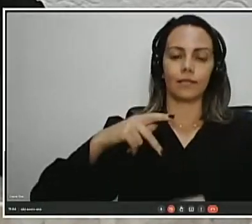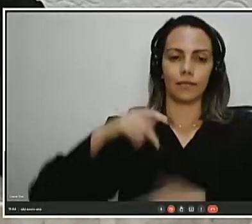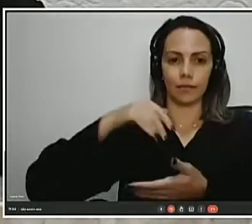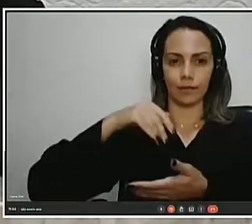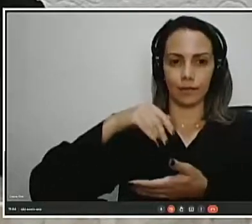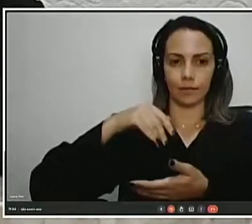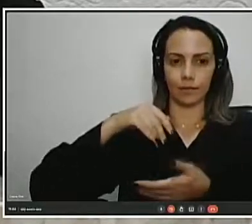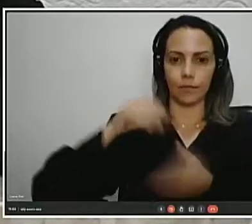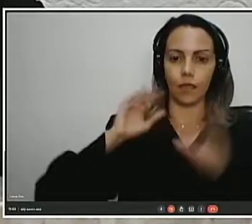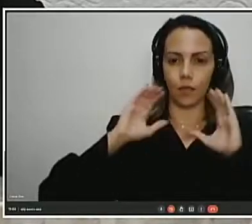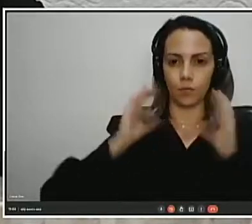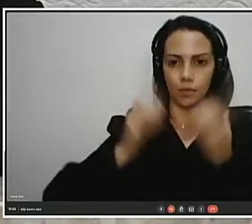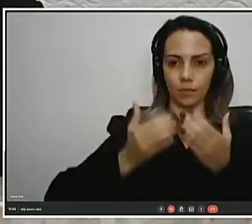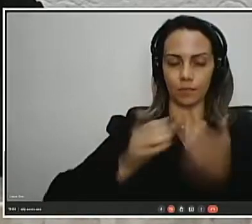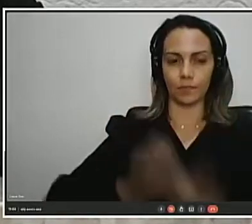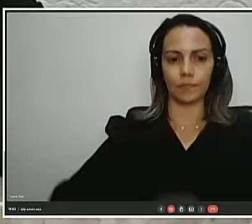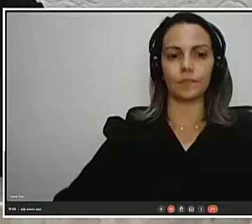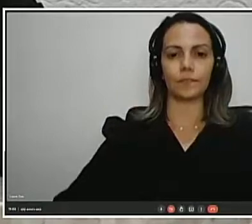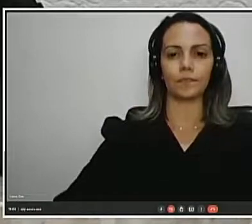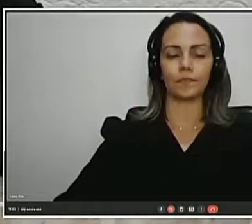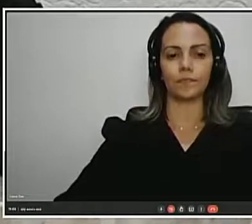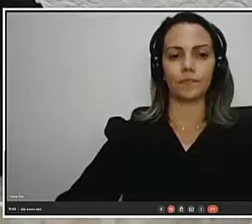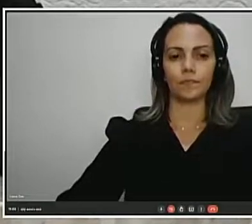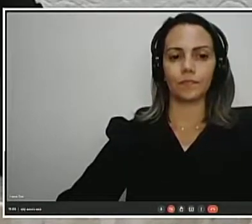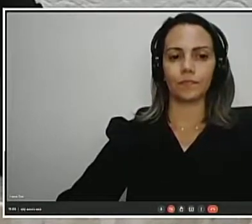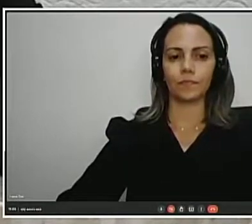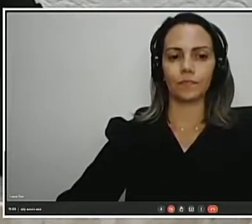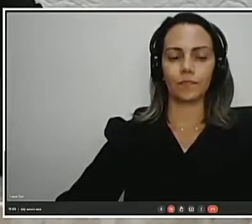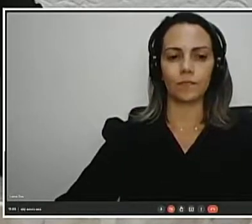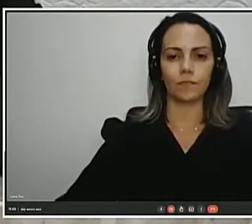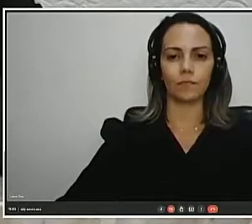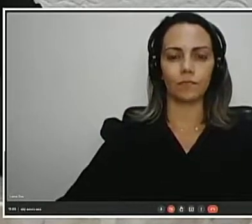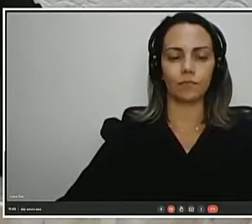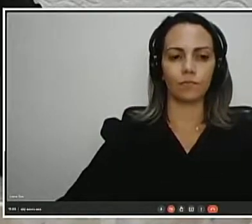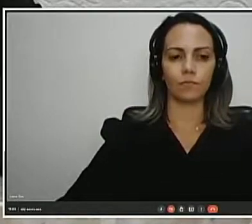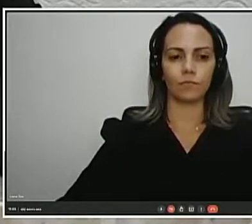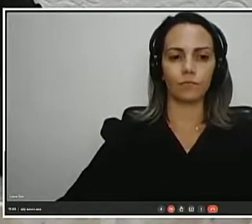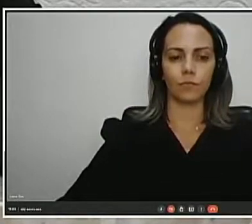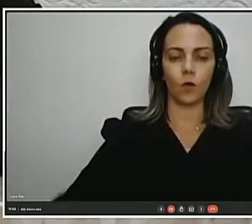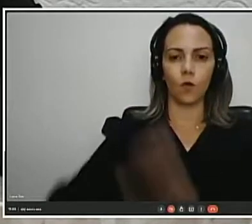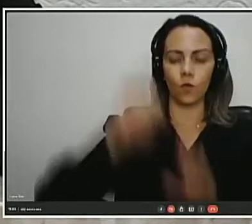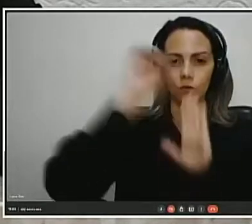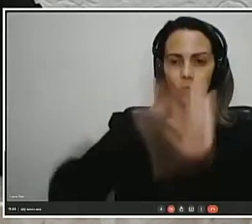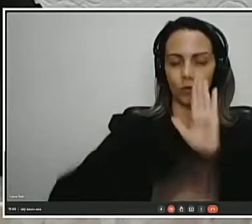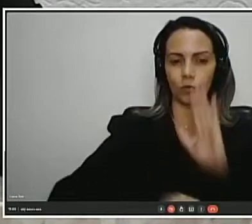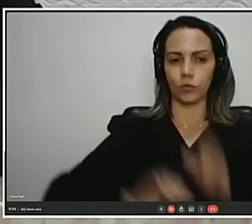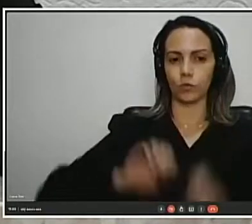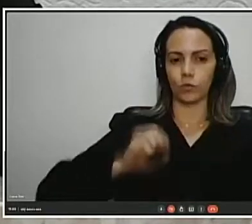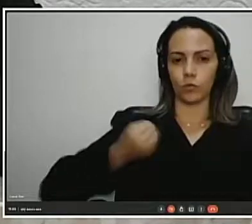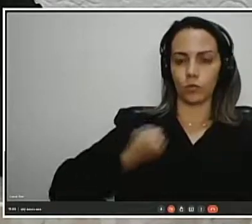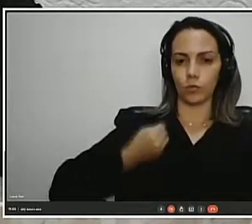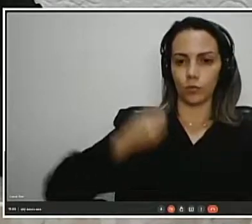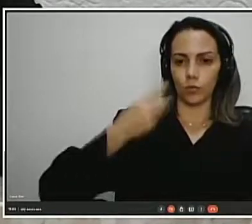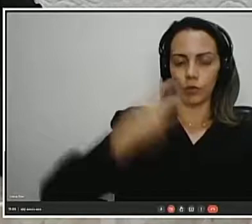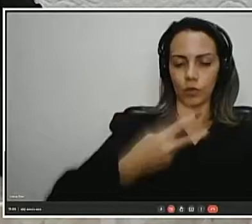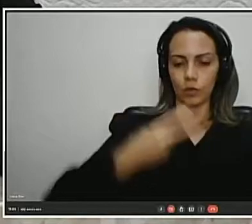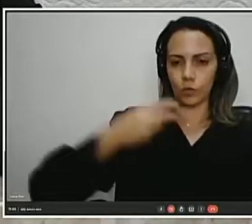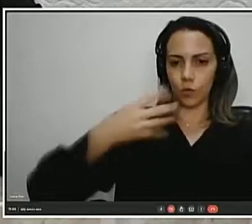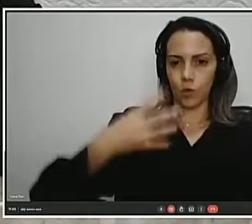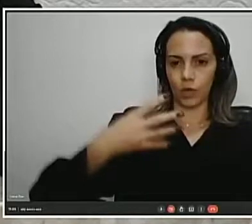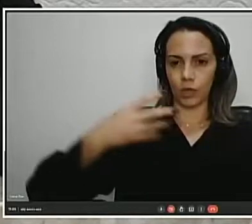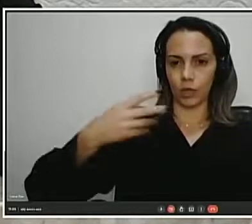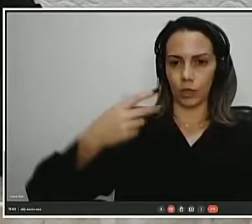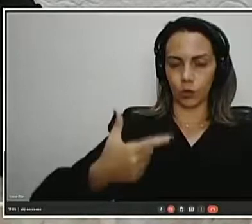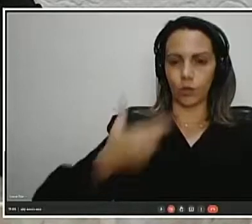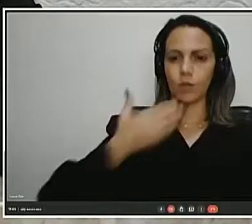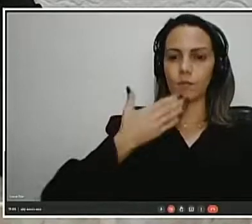Ofícios do Executivo. Ofício de número 242 de 2022 convida a todos os vereadores